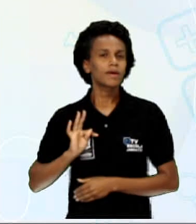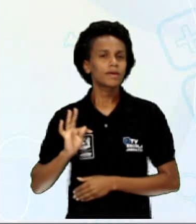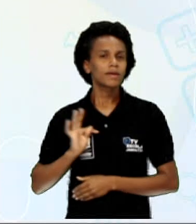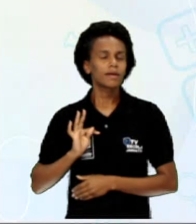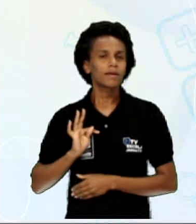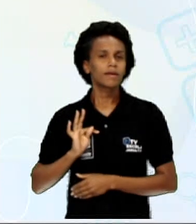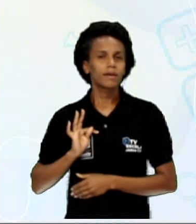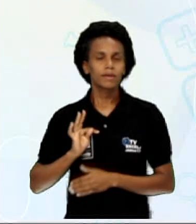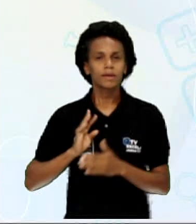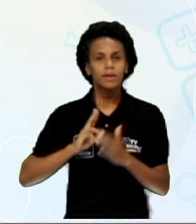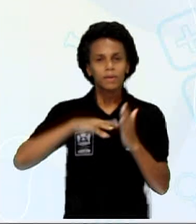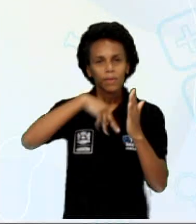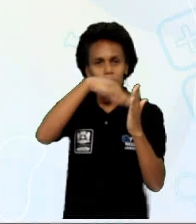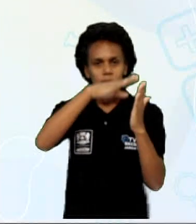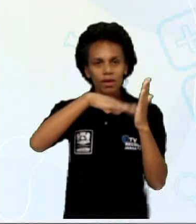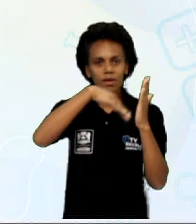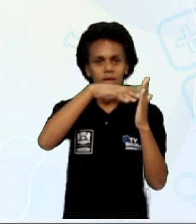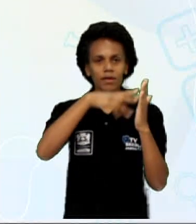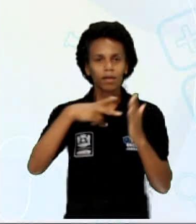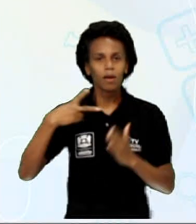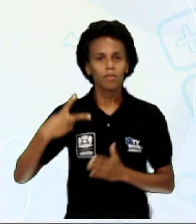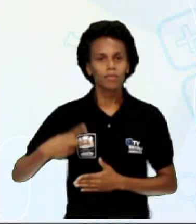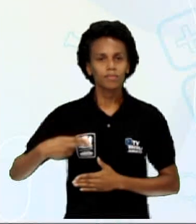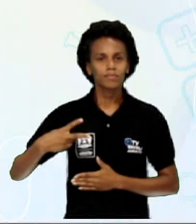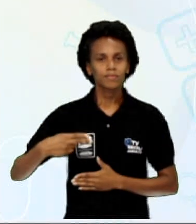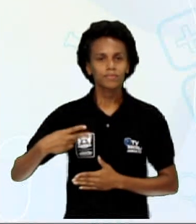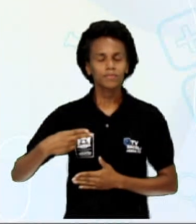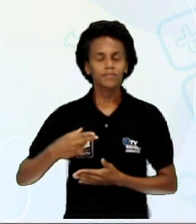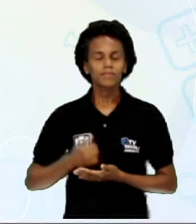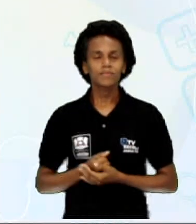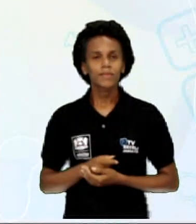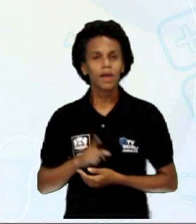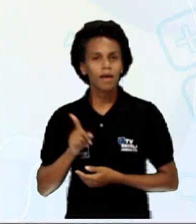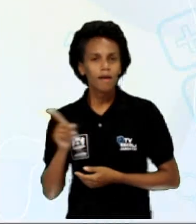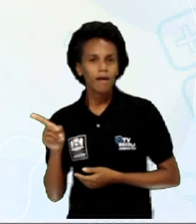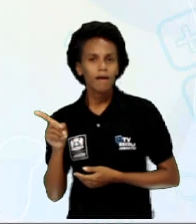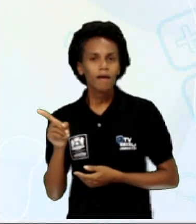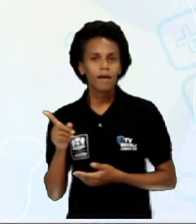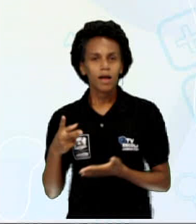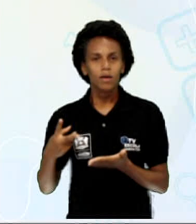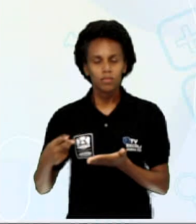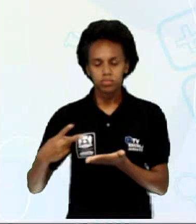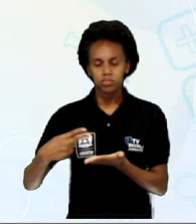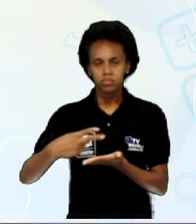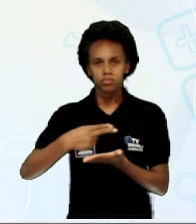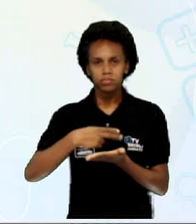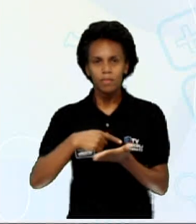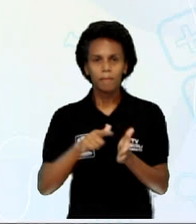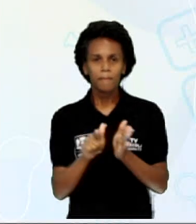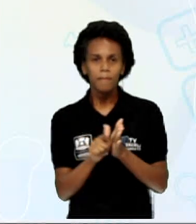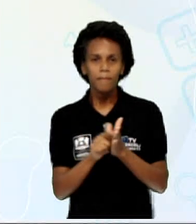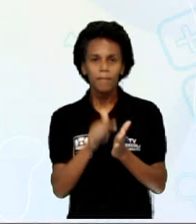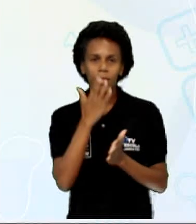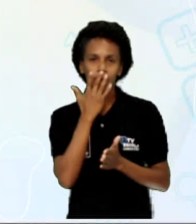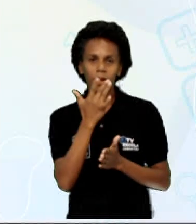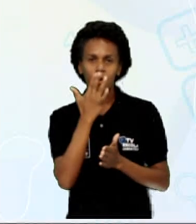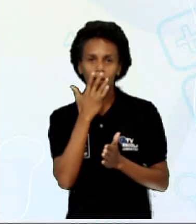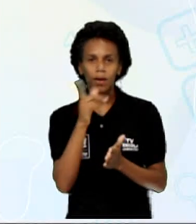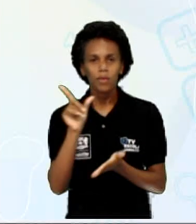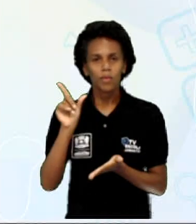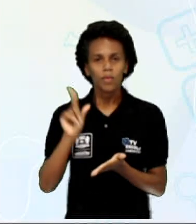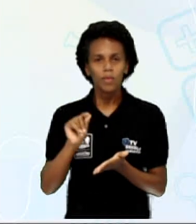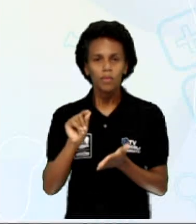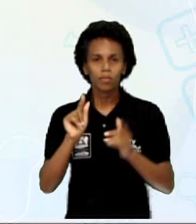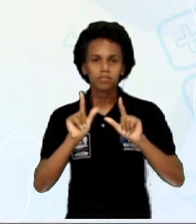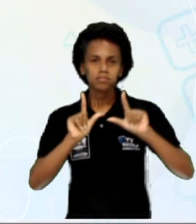pintando com a tesoura, que ele chamou de pintando com a tesoura, onde ele recortava pedaços de papel colorido, colava na tela